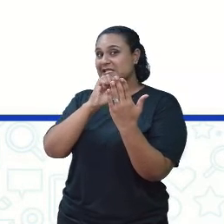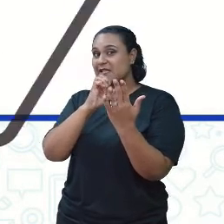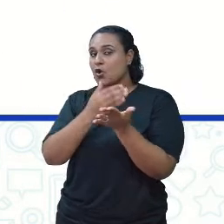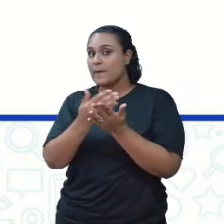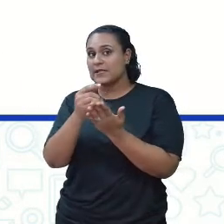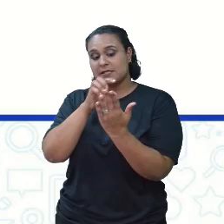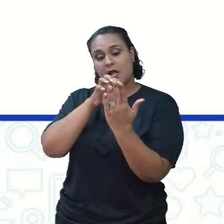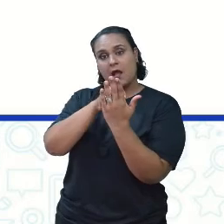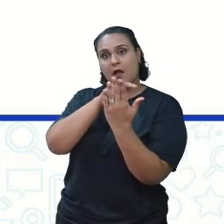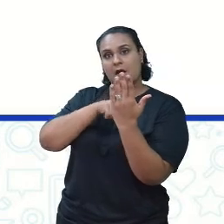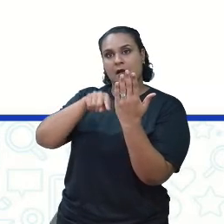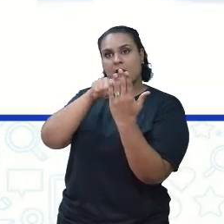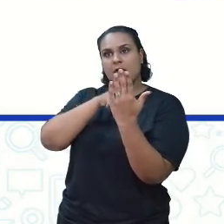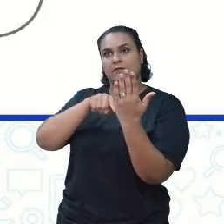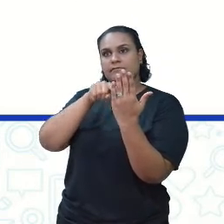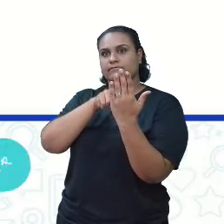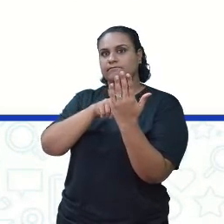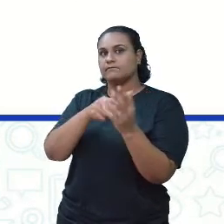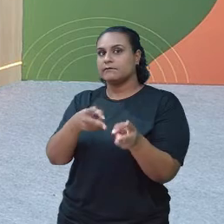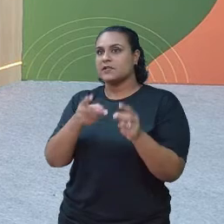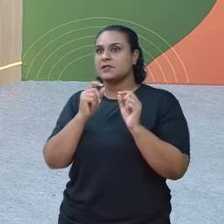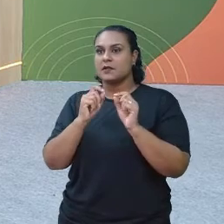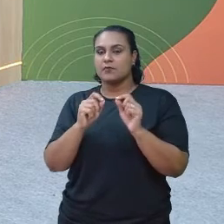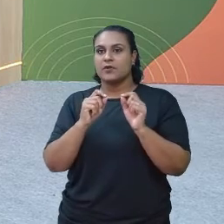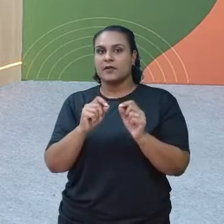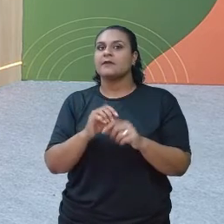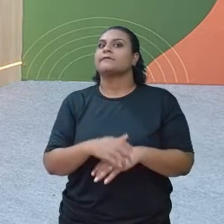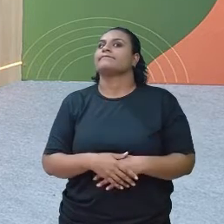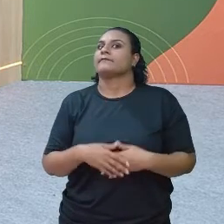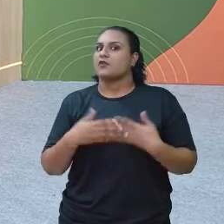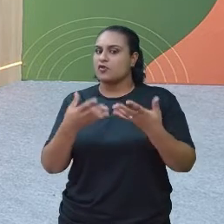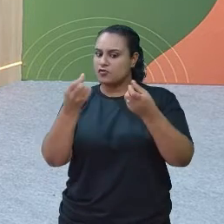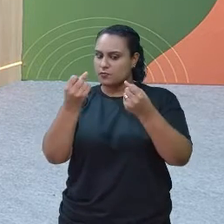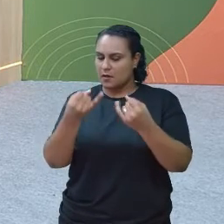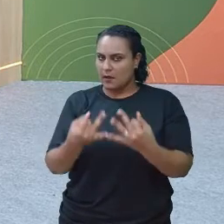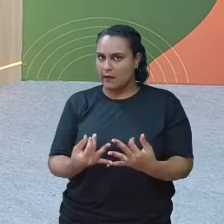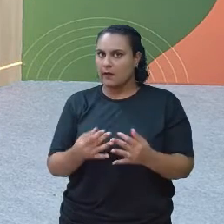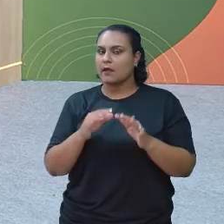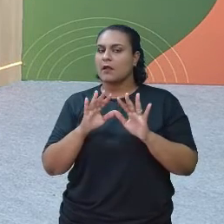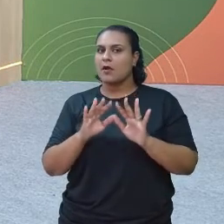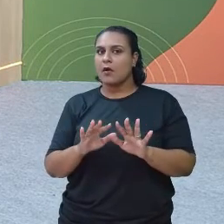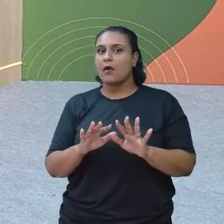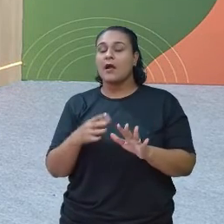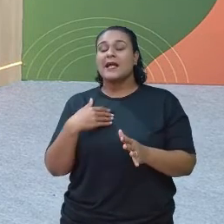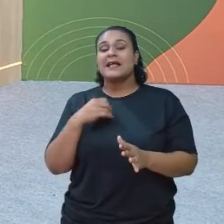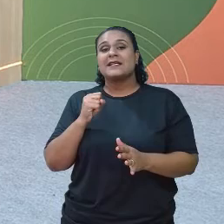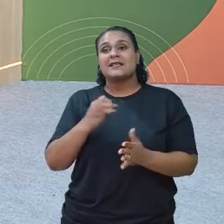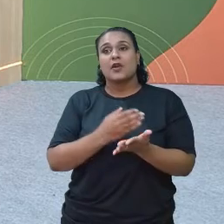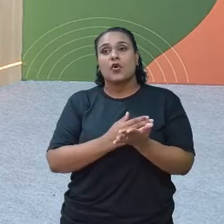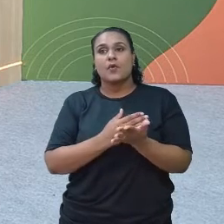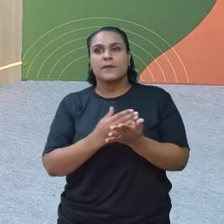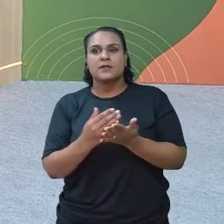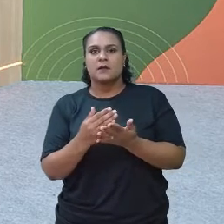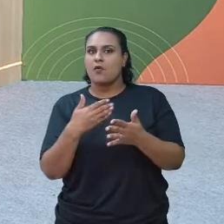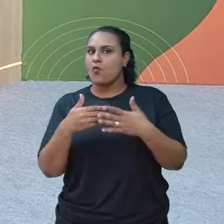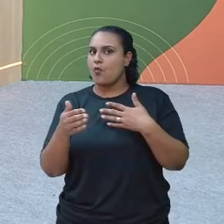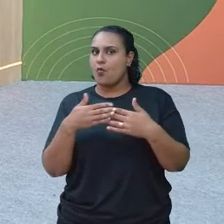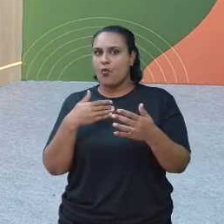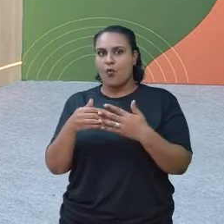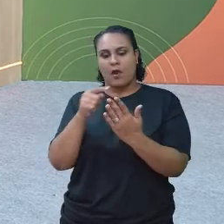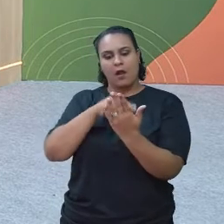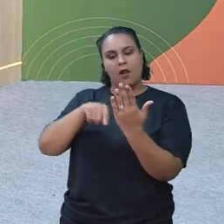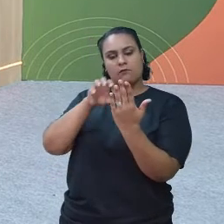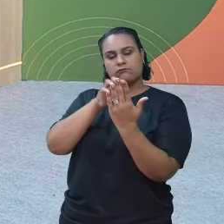pintando pela região circular, perceba que o que a gente já fez de diversas formas é, se eu for começar aqui, eu posso pintar com qualquer